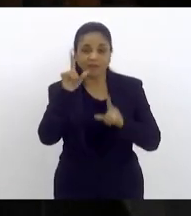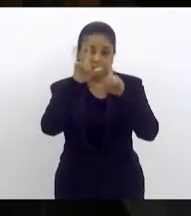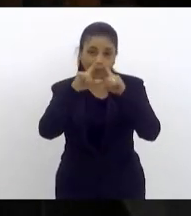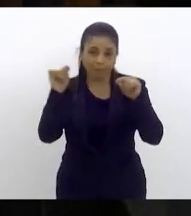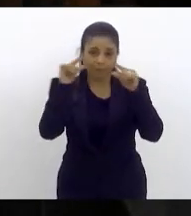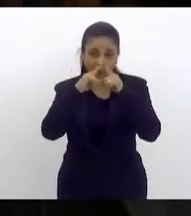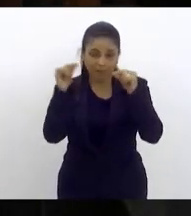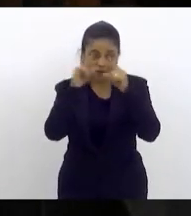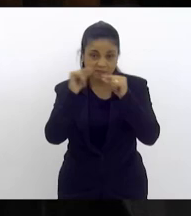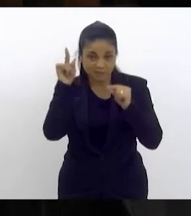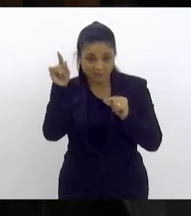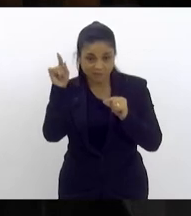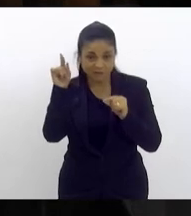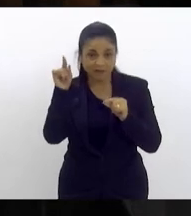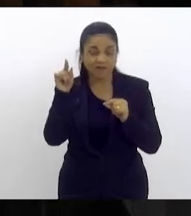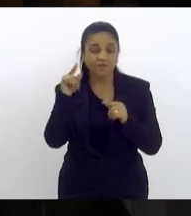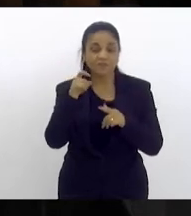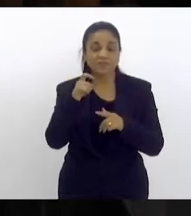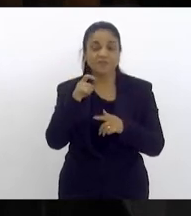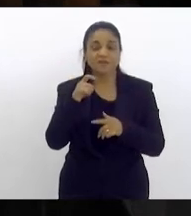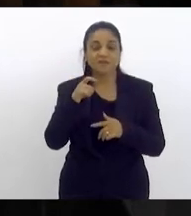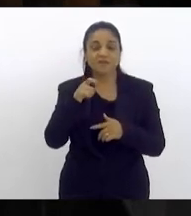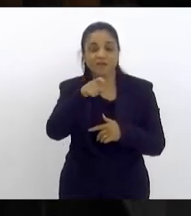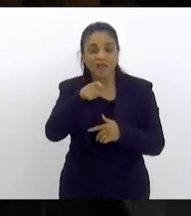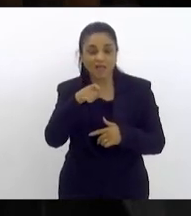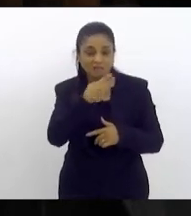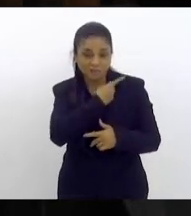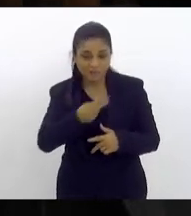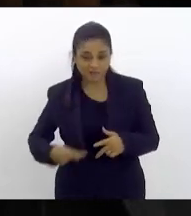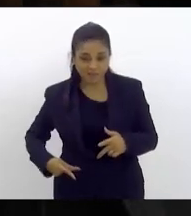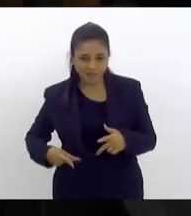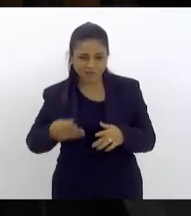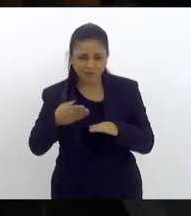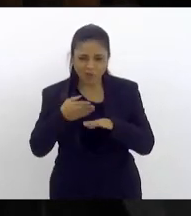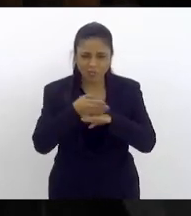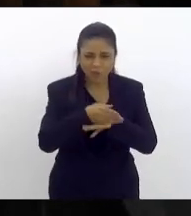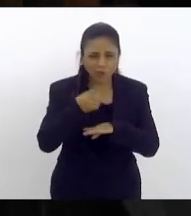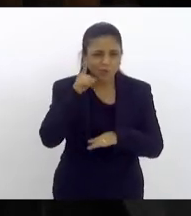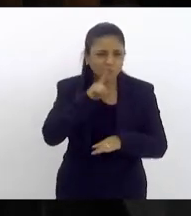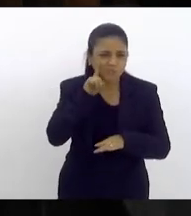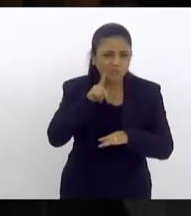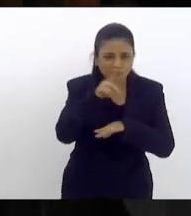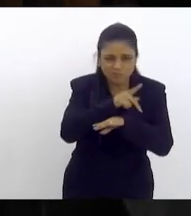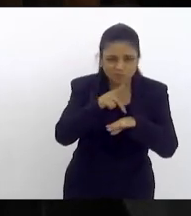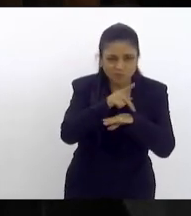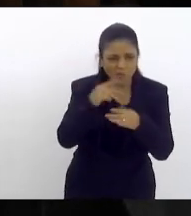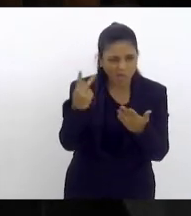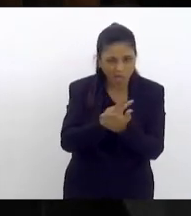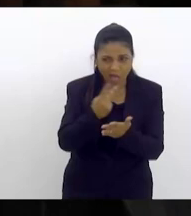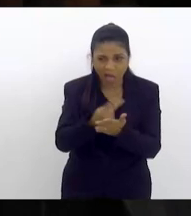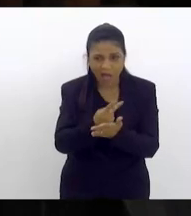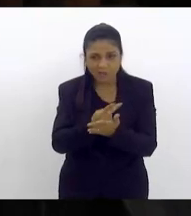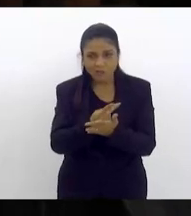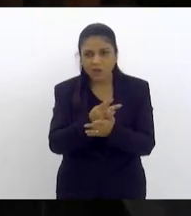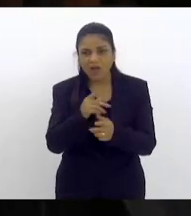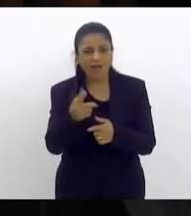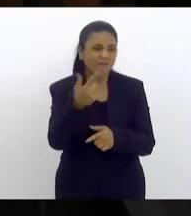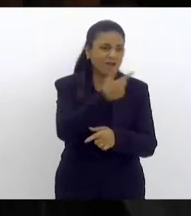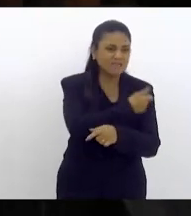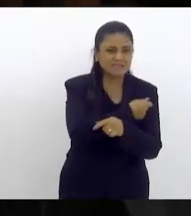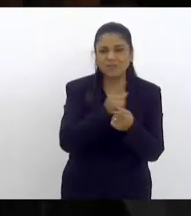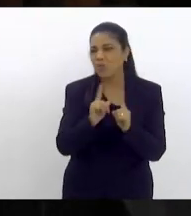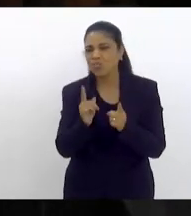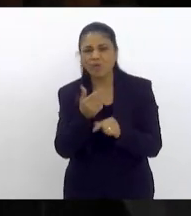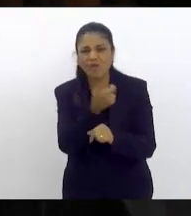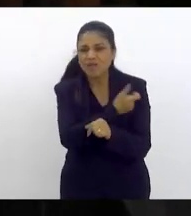diz que o presidente bolsonaro ele ingressou nos Estados Unidos de forma errada etc eu não tô nem entrando na Seara de vacinado ou não